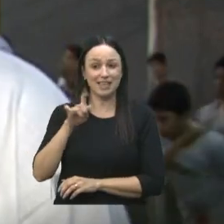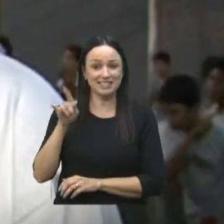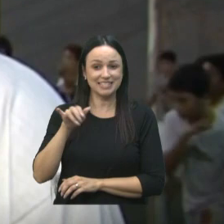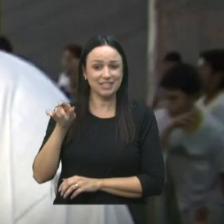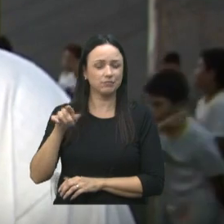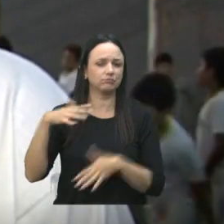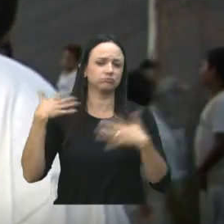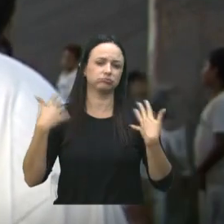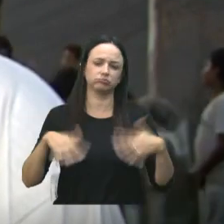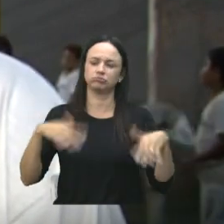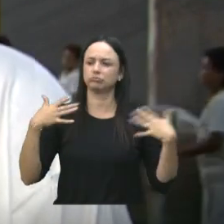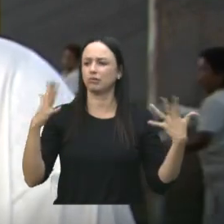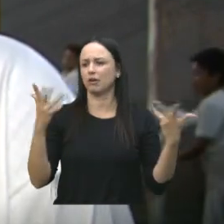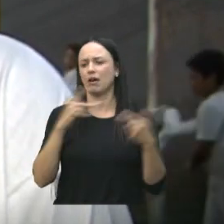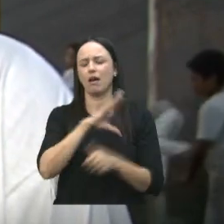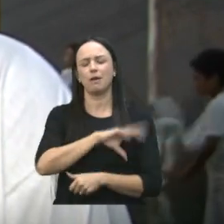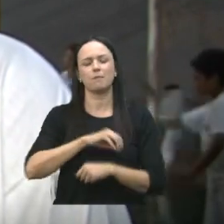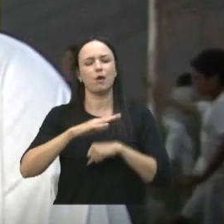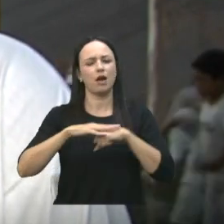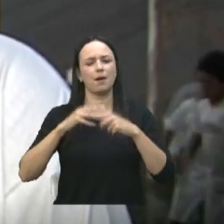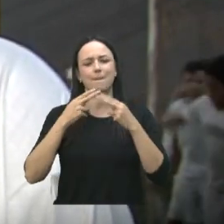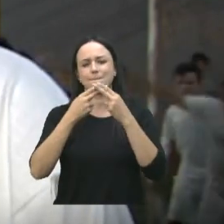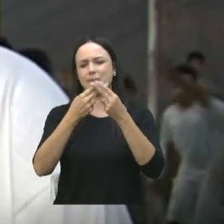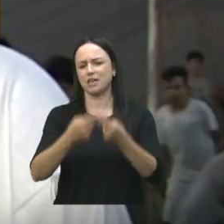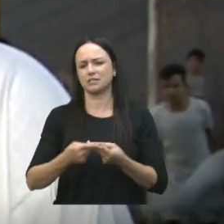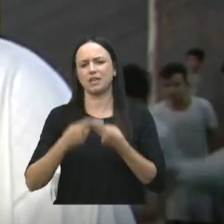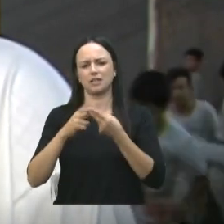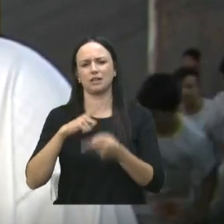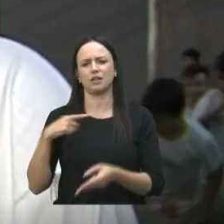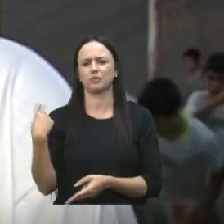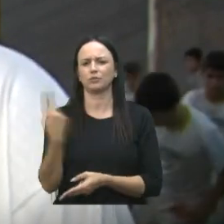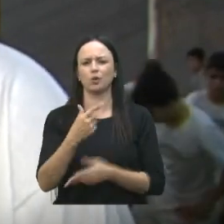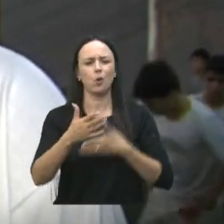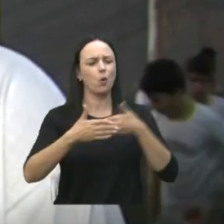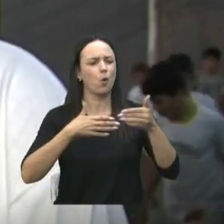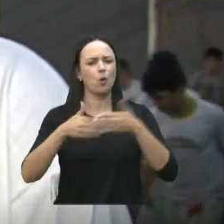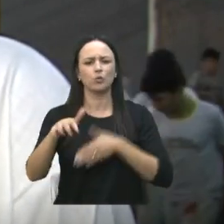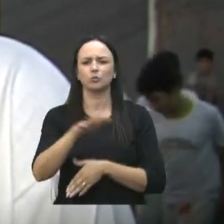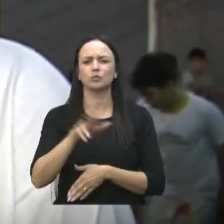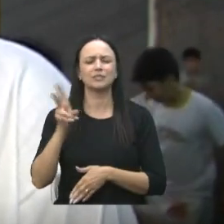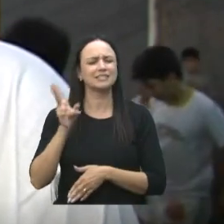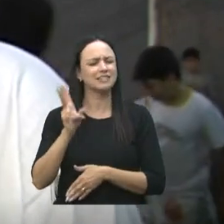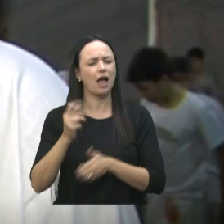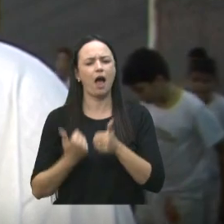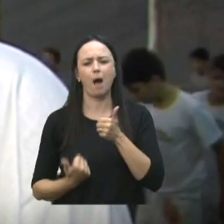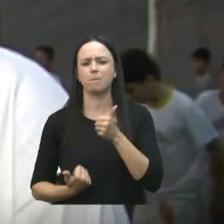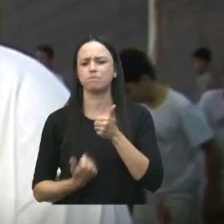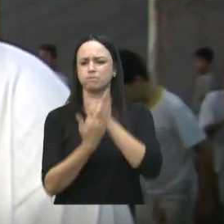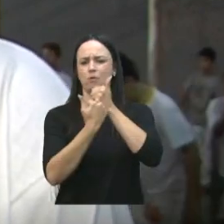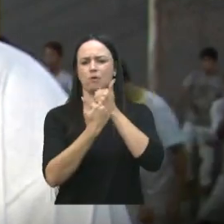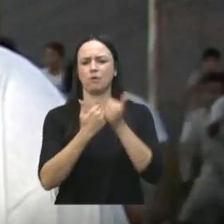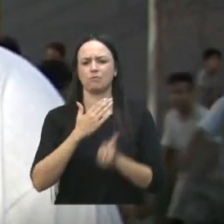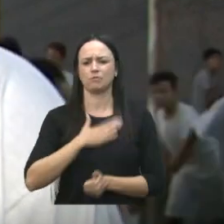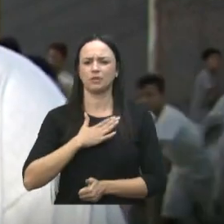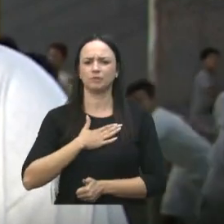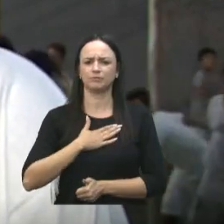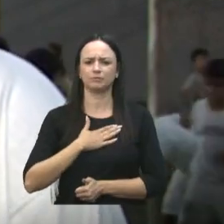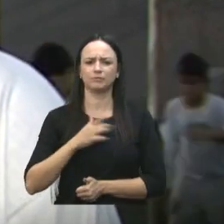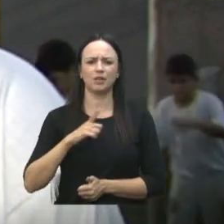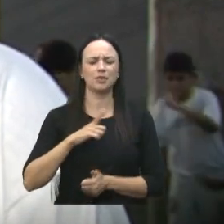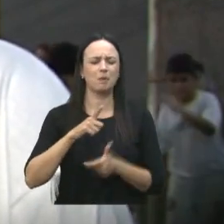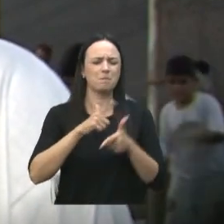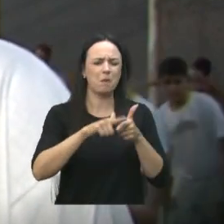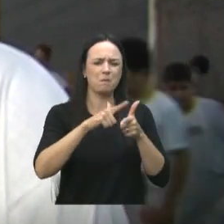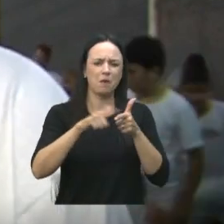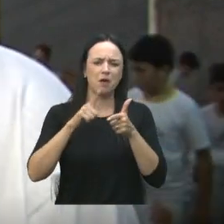mesmo, com todo o amor, carinho e paciência que ele tem conosco aí. Independente de qualquer situação, sempre me apoiou. Tive diversos problemas